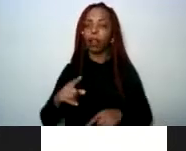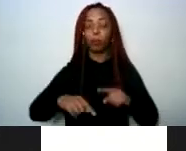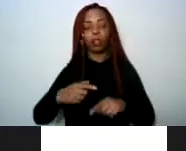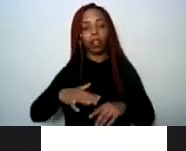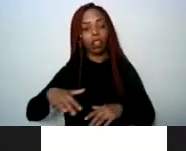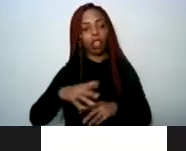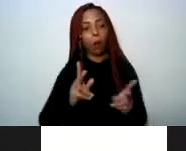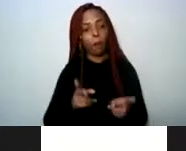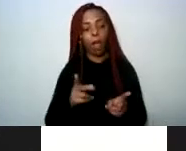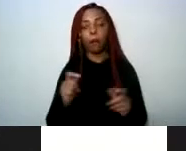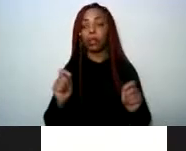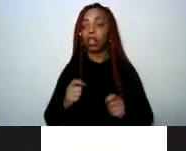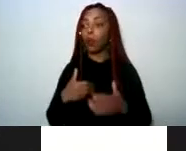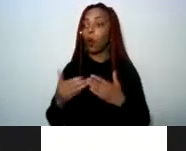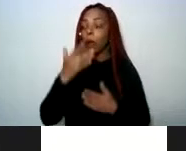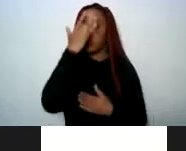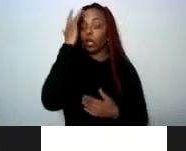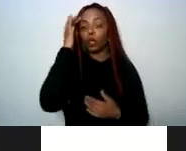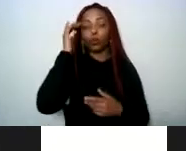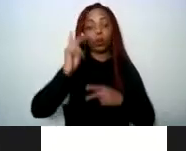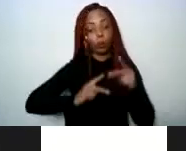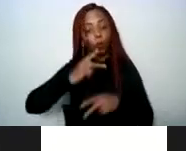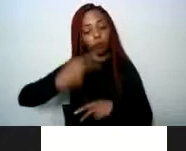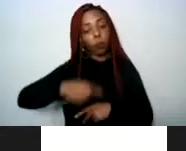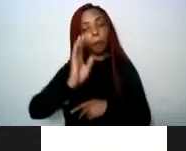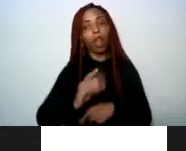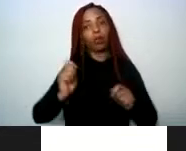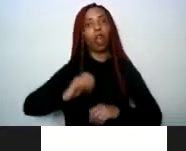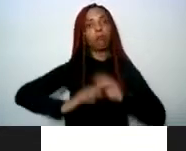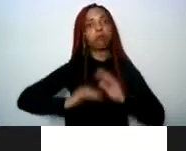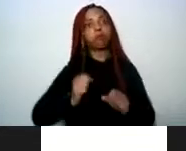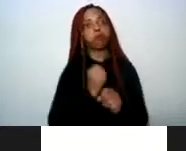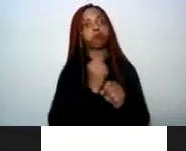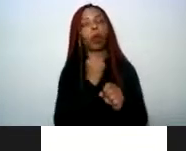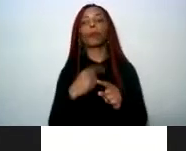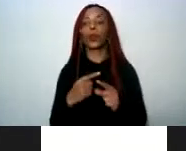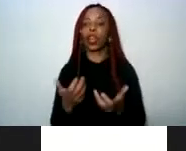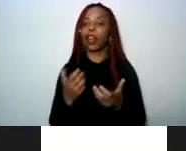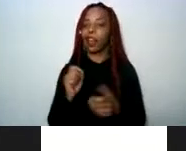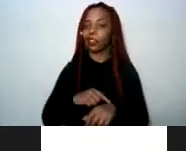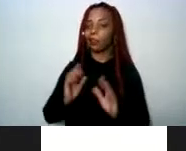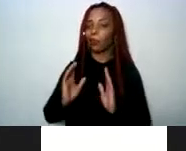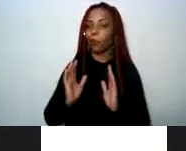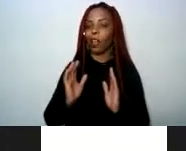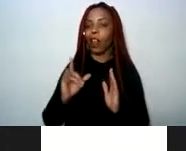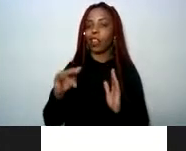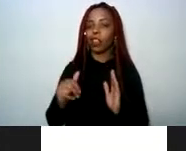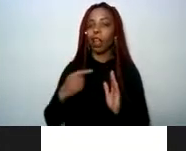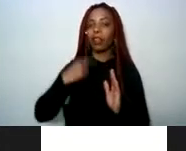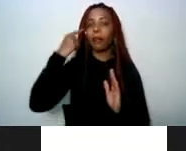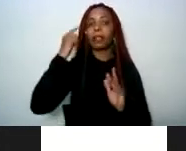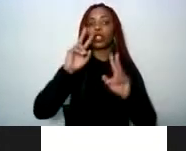feito pela mão do povo brasileiro porque nesse período a Lina estava debruçada sobre o popular